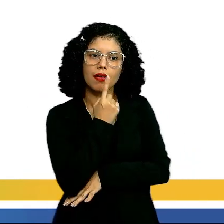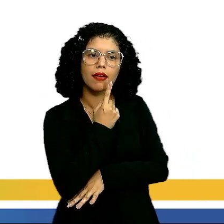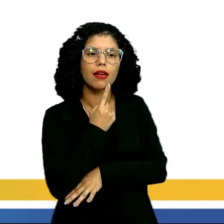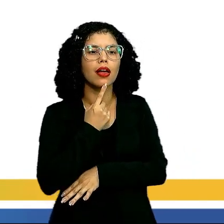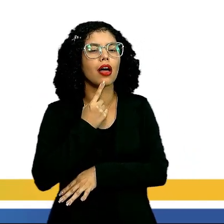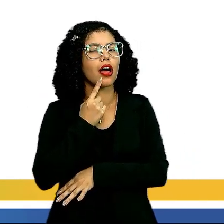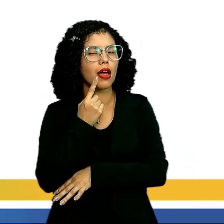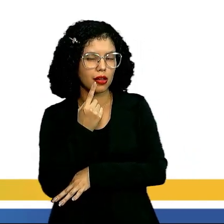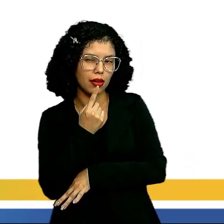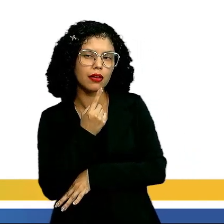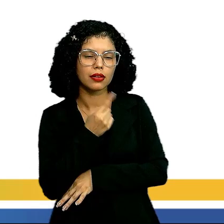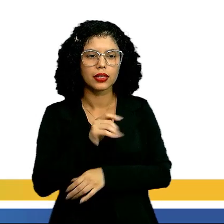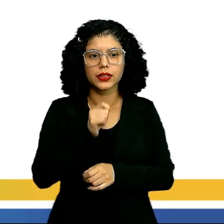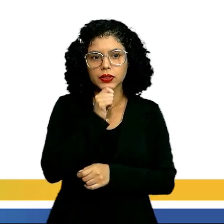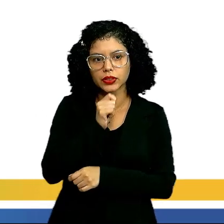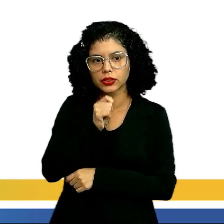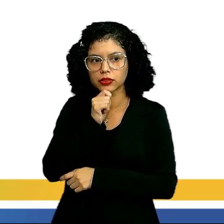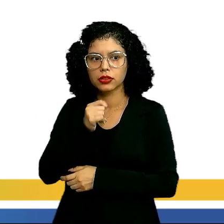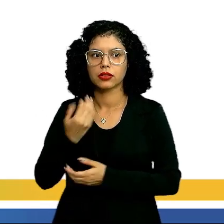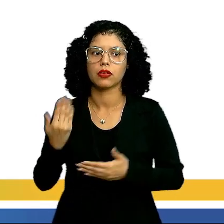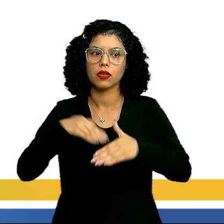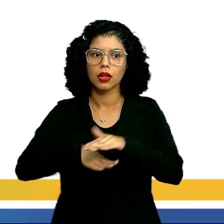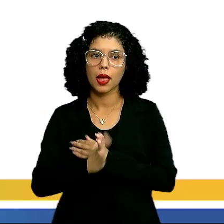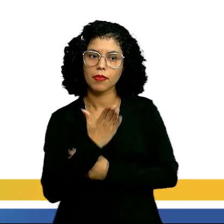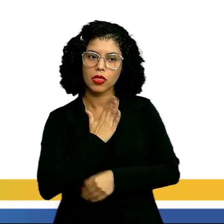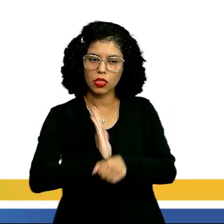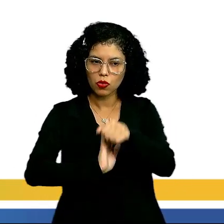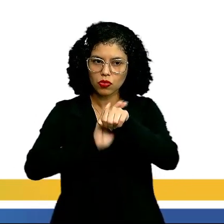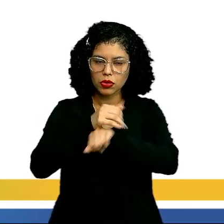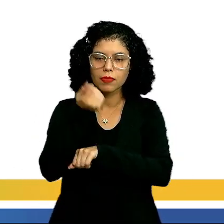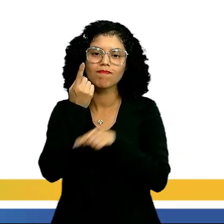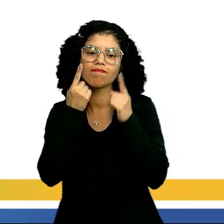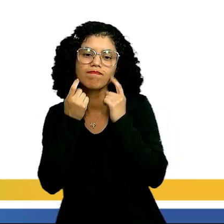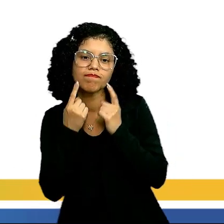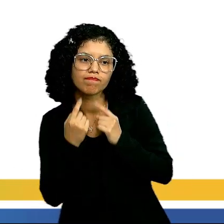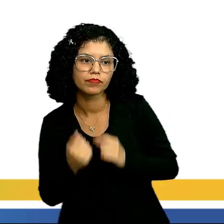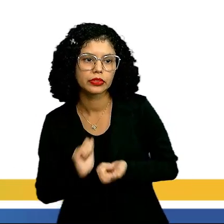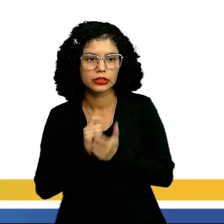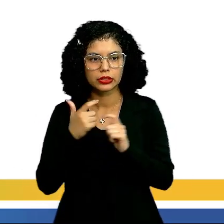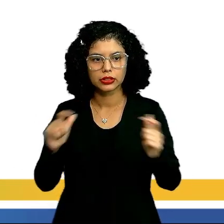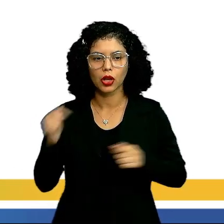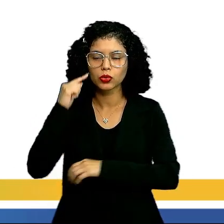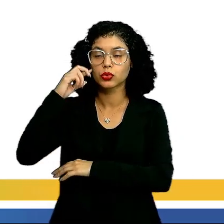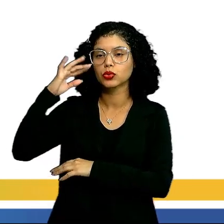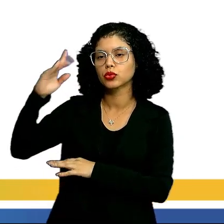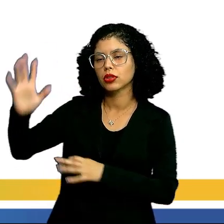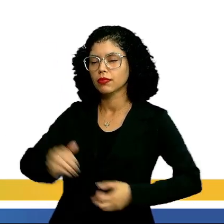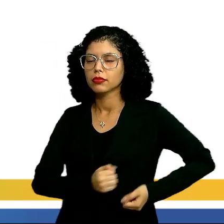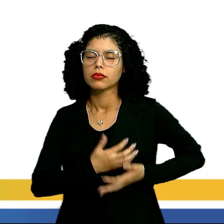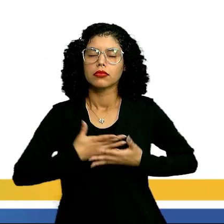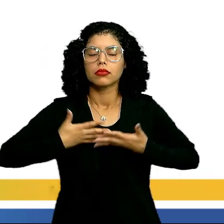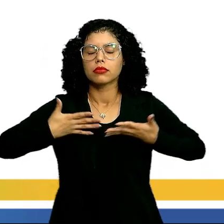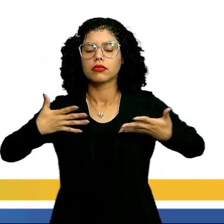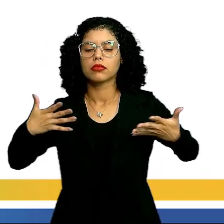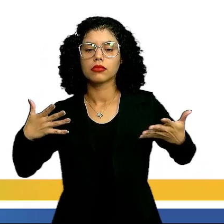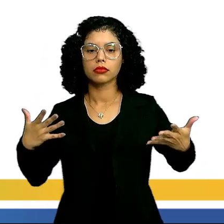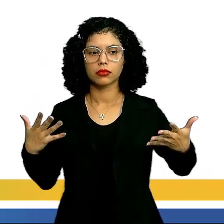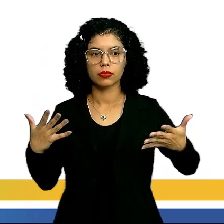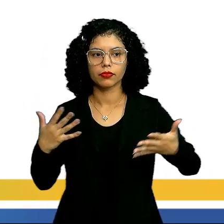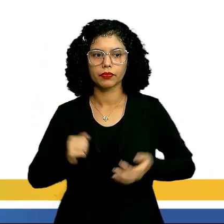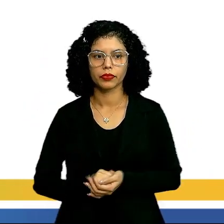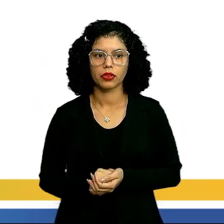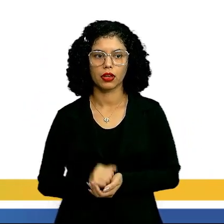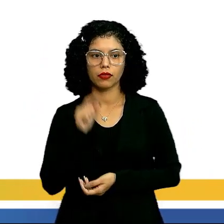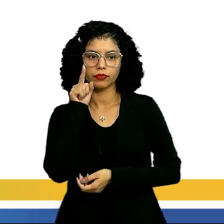sobre os teus lábios que o pavor cobria, minhas noites de lágrimas ardentes e de sonhos